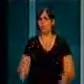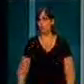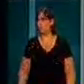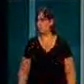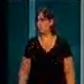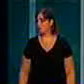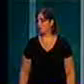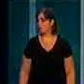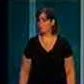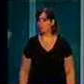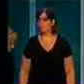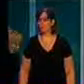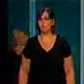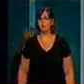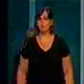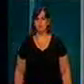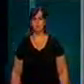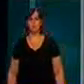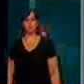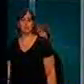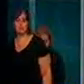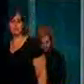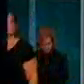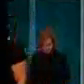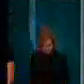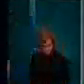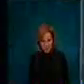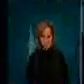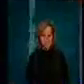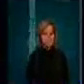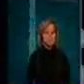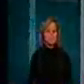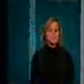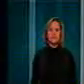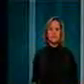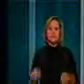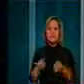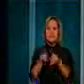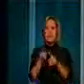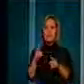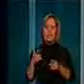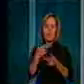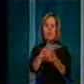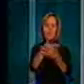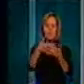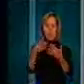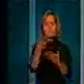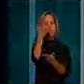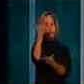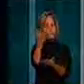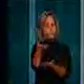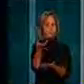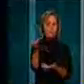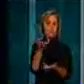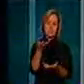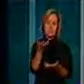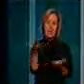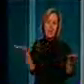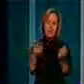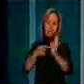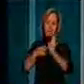Para terminar, sem prejuízo da adoção de outras providências que Vossa Excelência requer. Esta é a representação